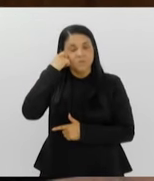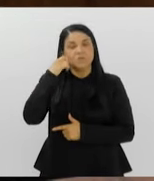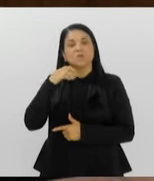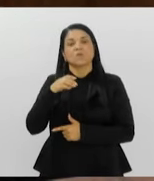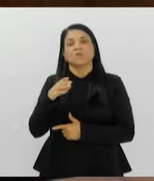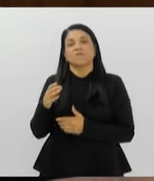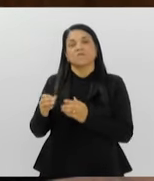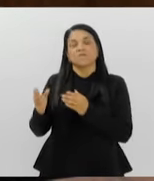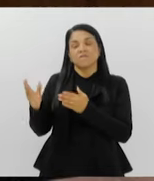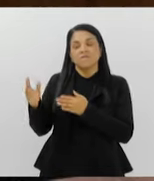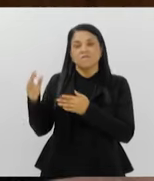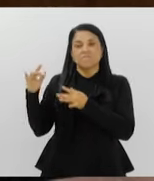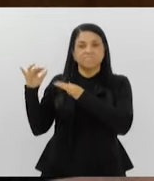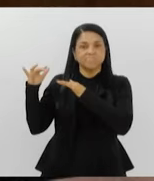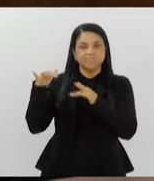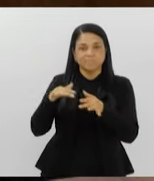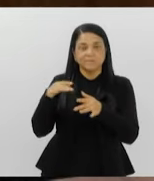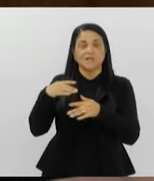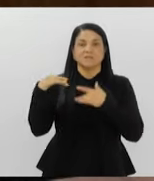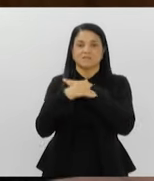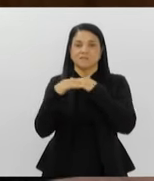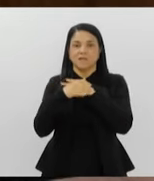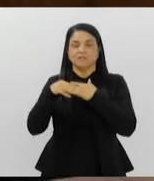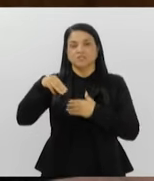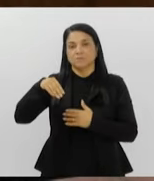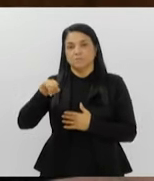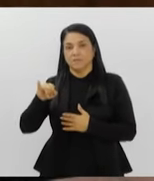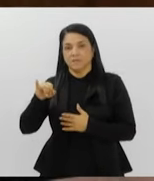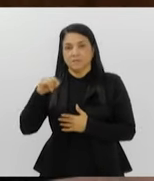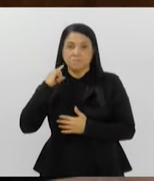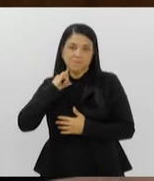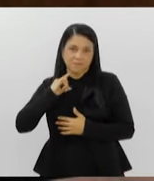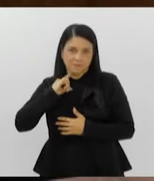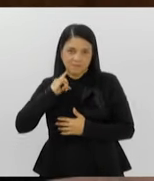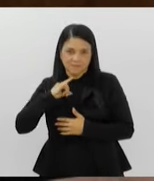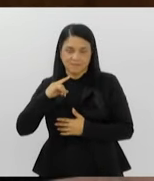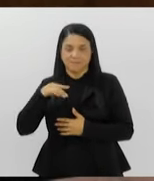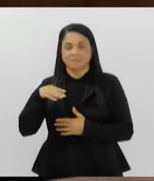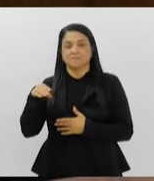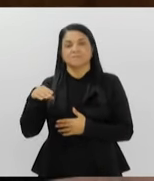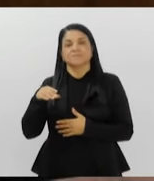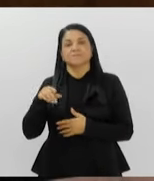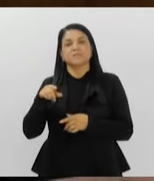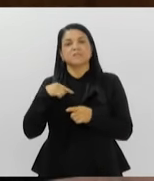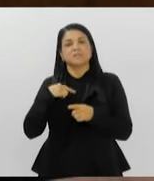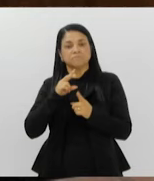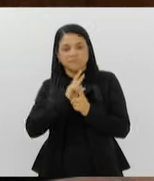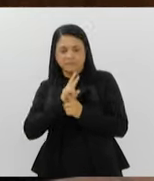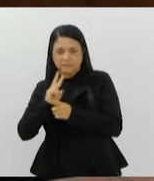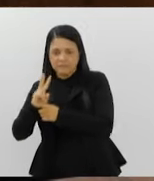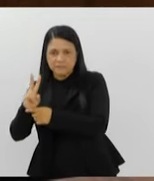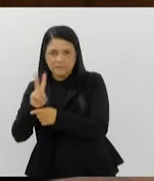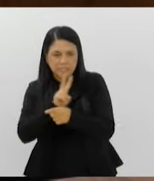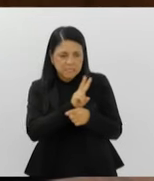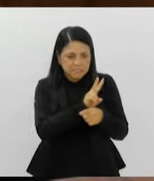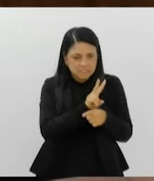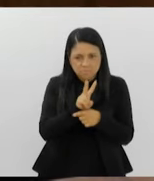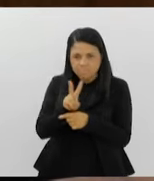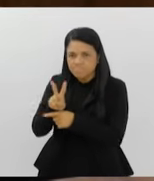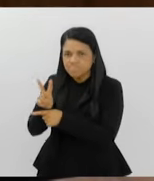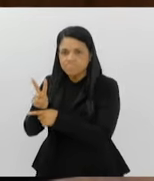cidade em Minas Gerais, que estavam cercados por vigias armados nessa fazenda em Barra